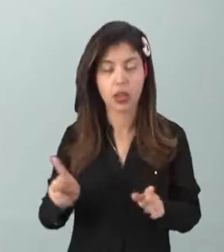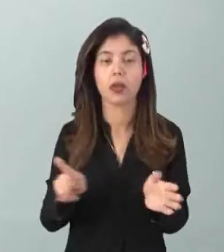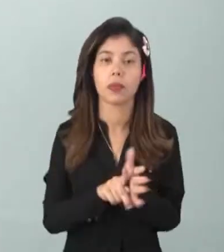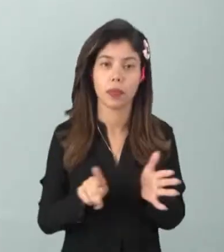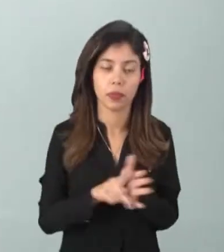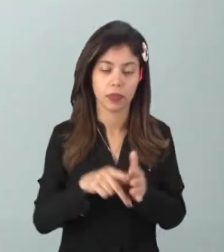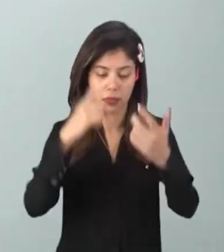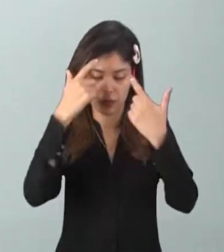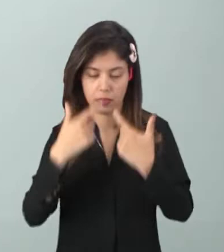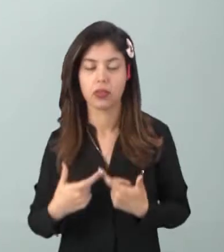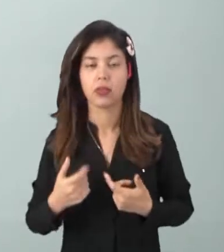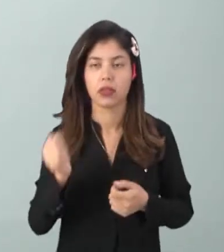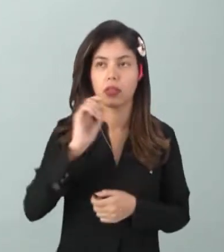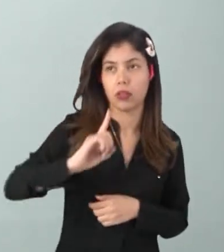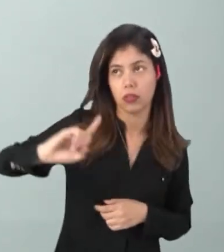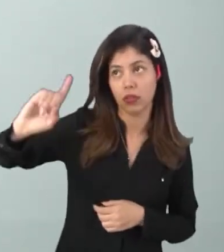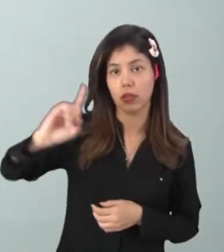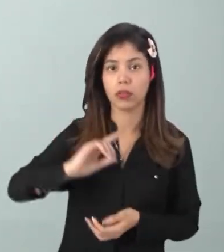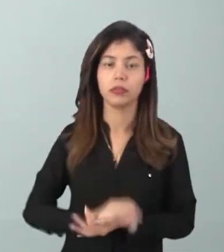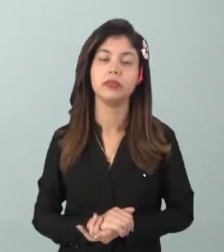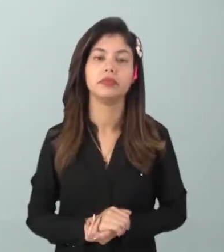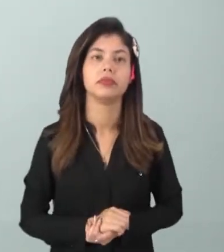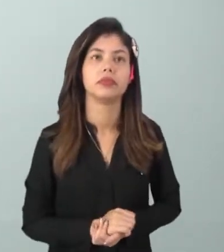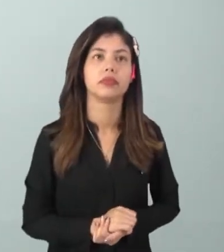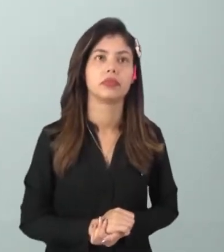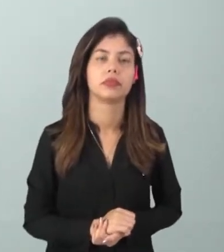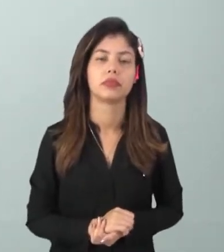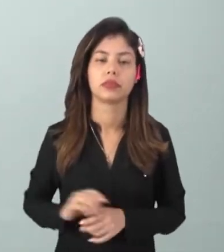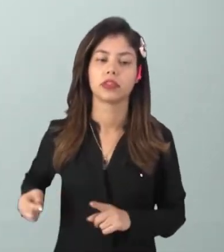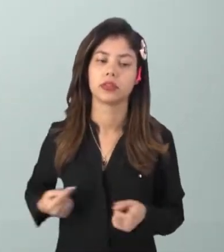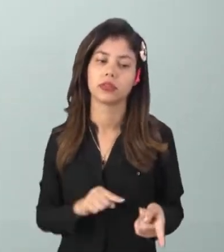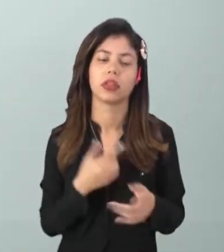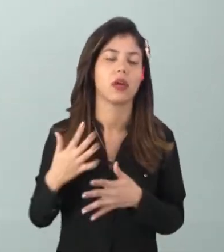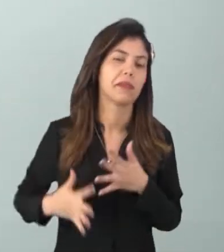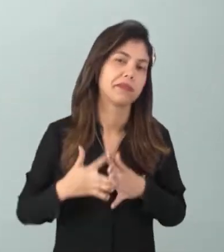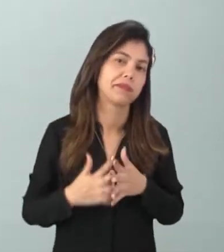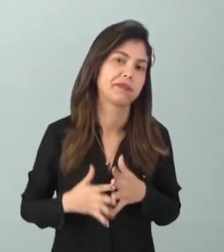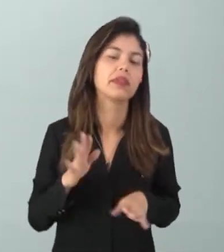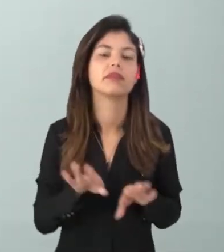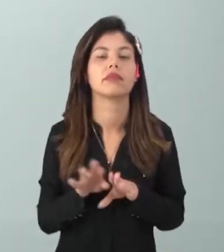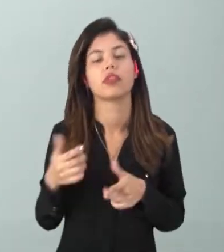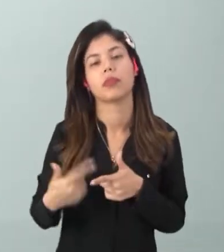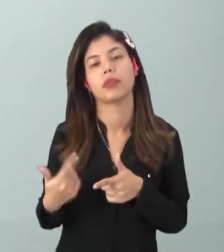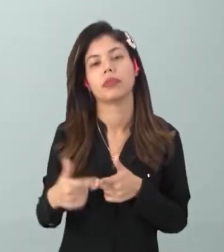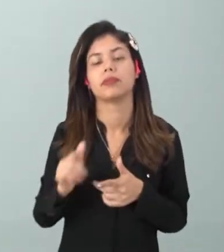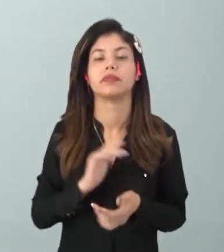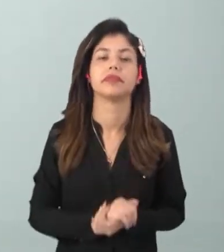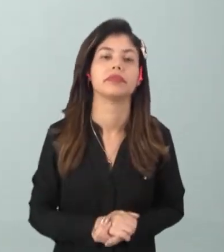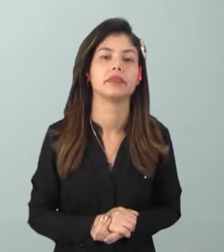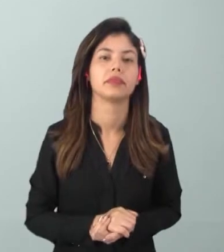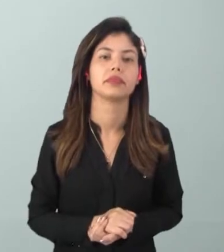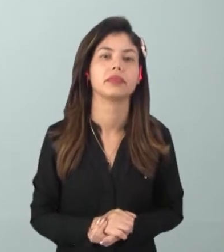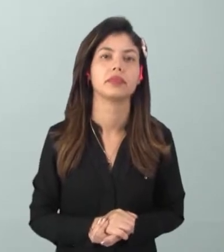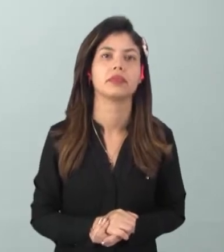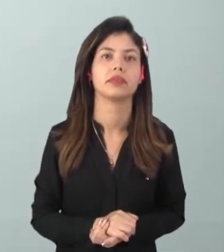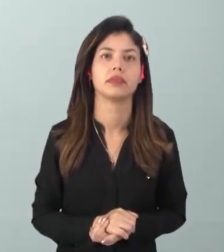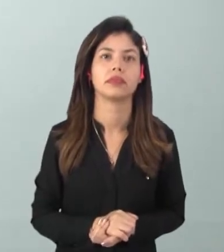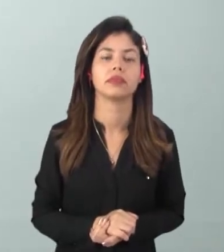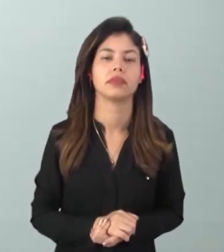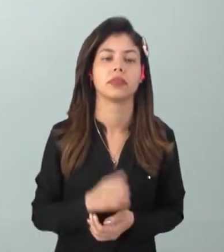você ou com Deus, ou com a sua divindade. Não é provocar conflito, não é provocar problema, não é,